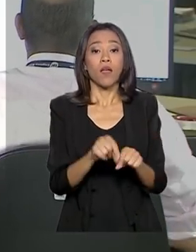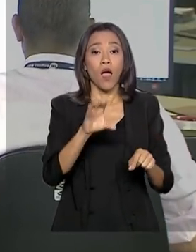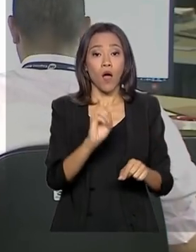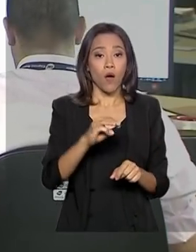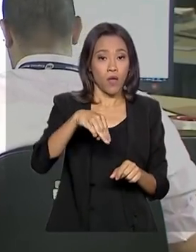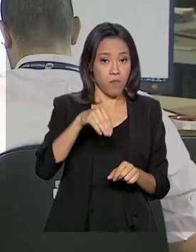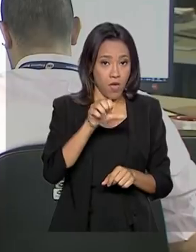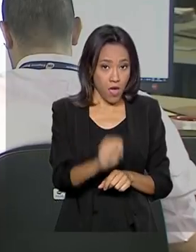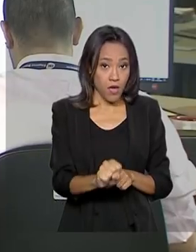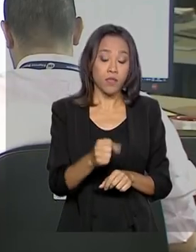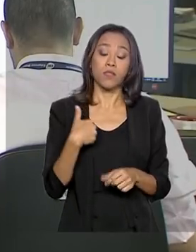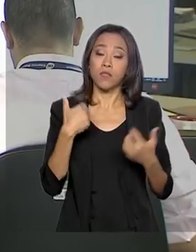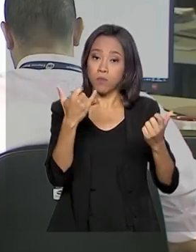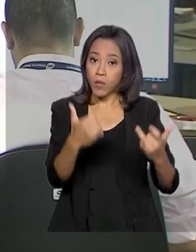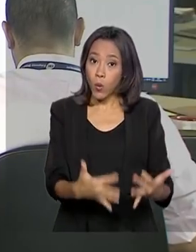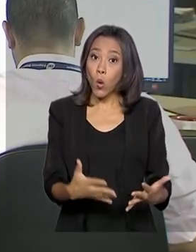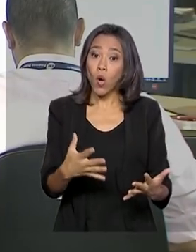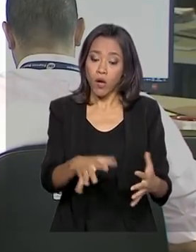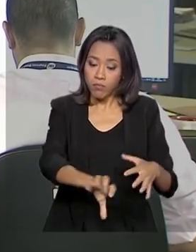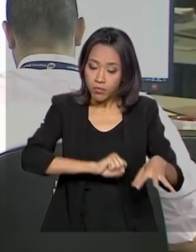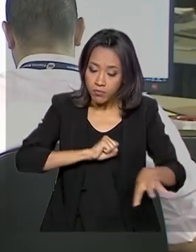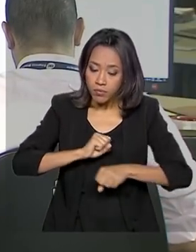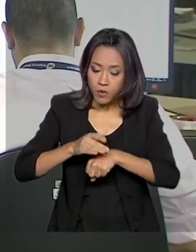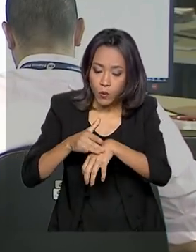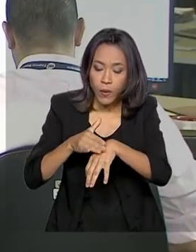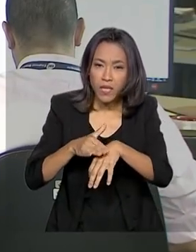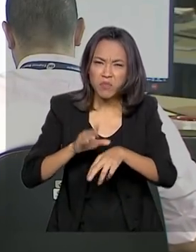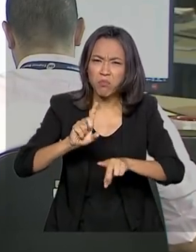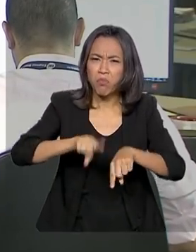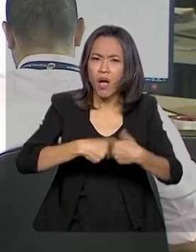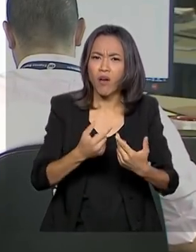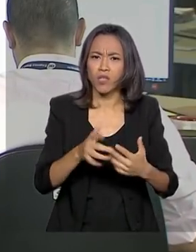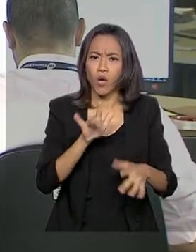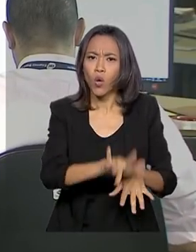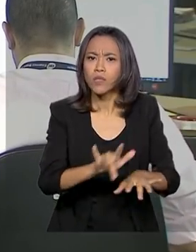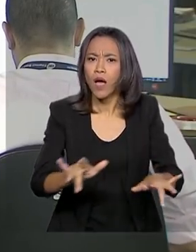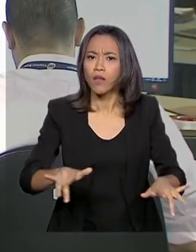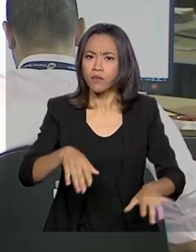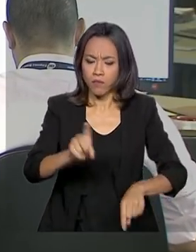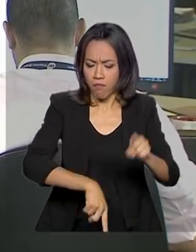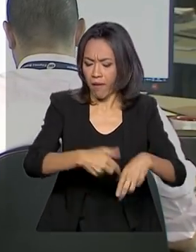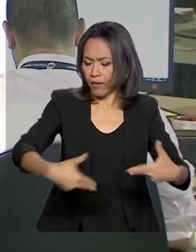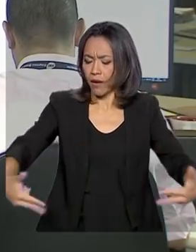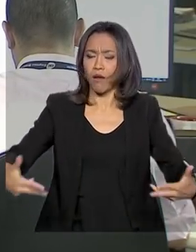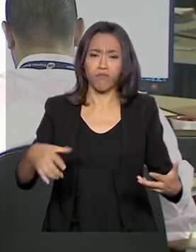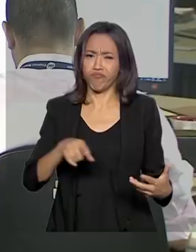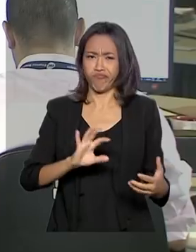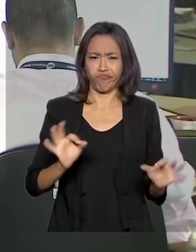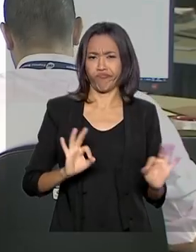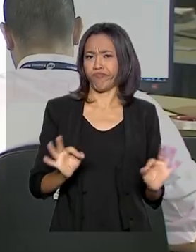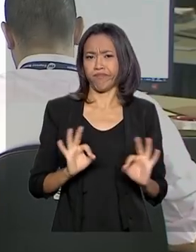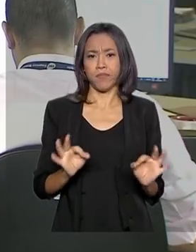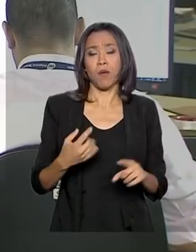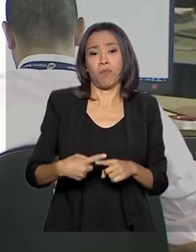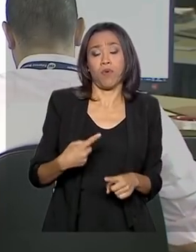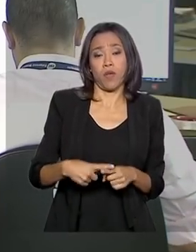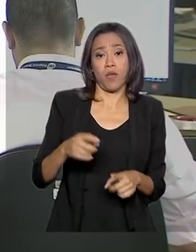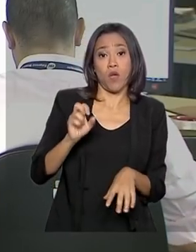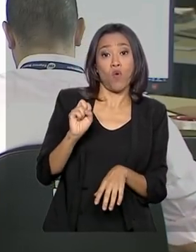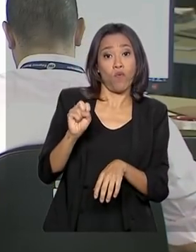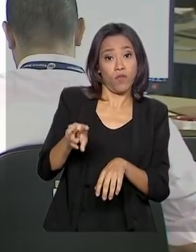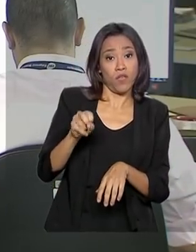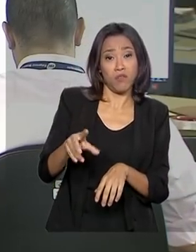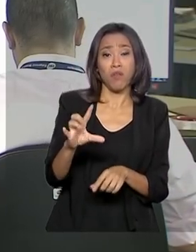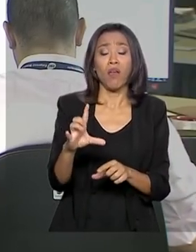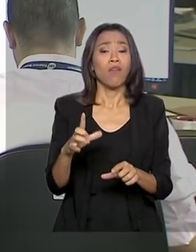de contaminação por meio de mercadorias comerciais é pequena. Isso porque o vírus é pouco resistente no ambiente e a diferentes